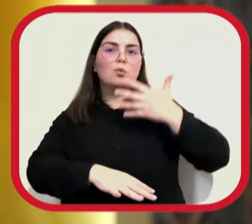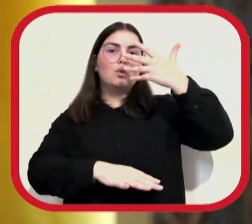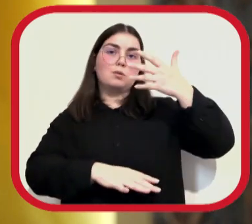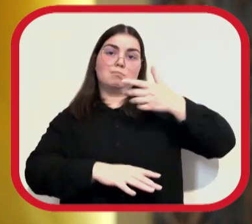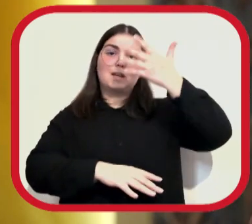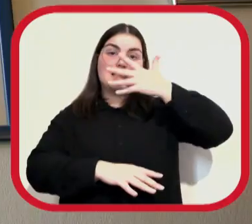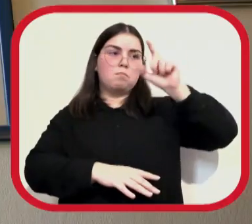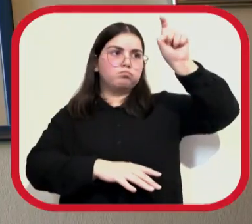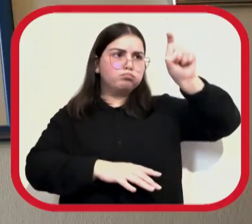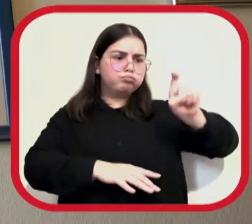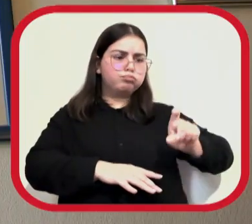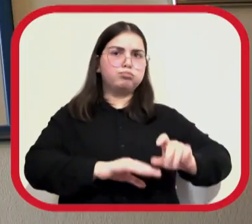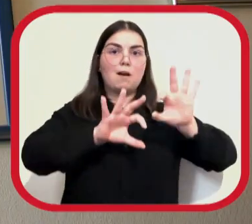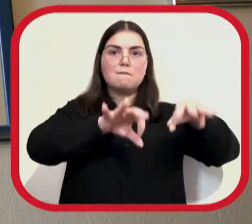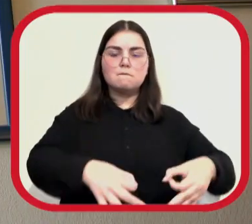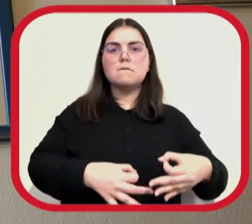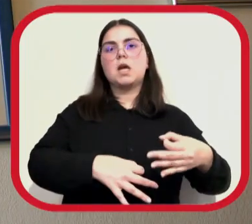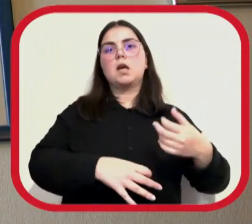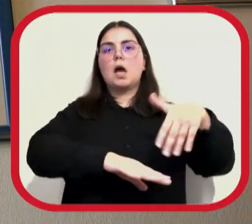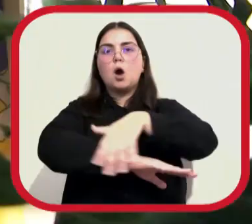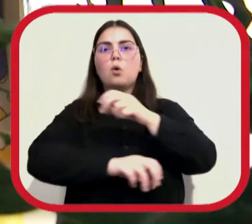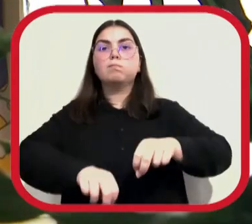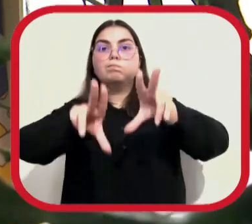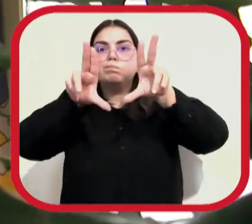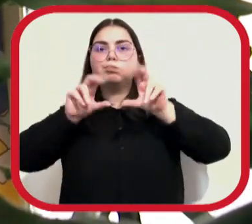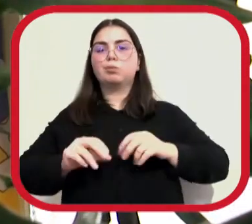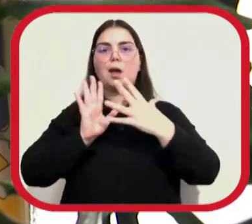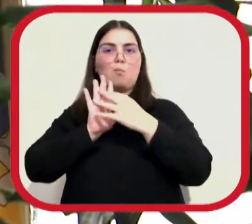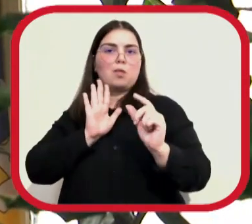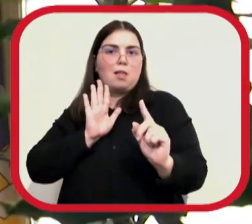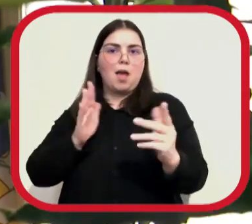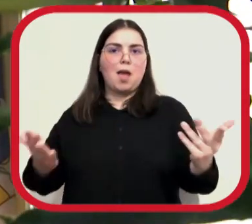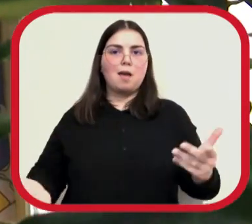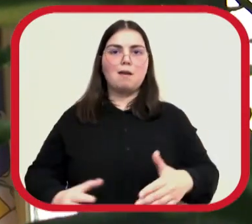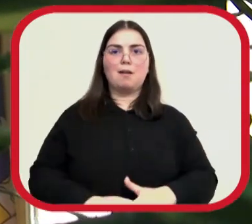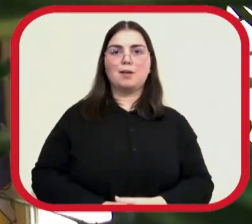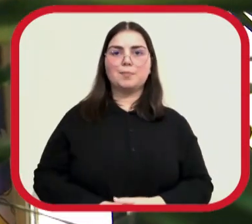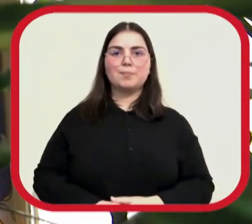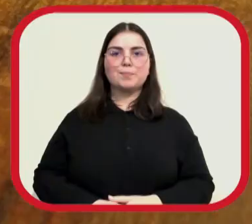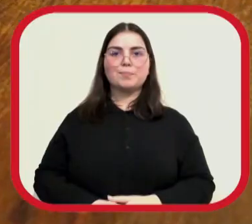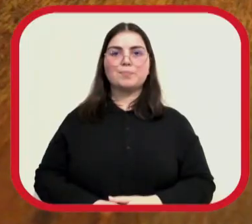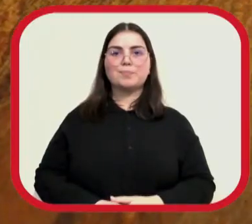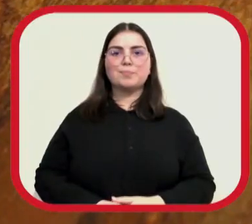ver no final do dia tudo limpo, as nossas equipas de higiene urbana.